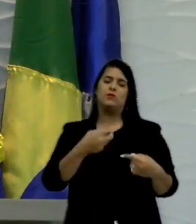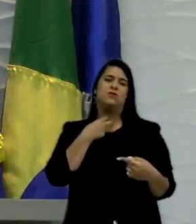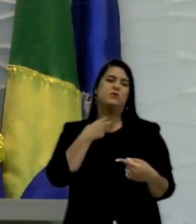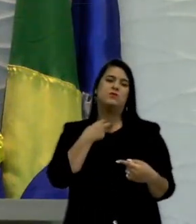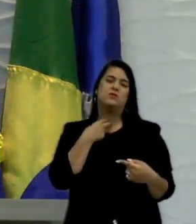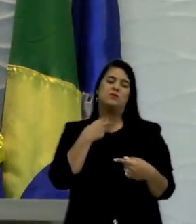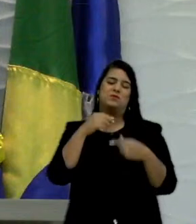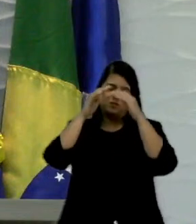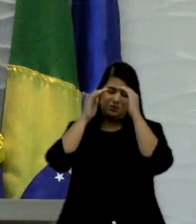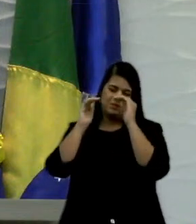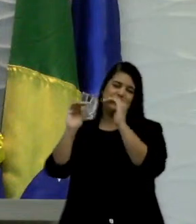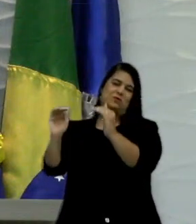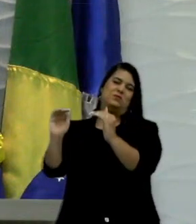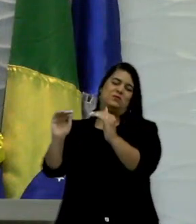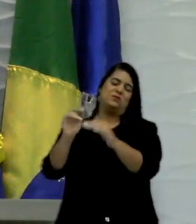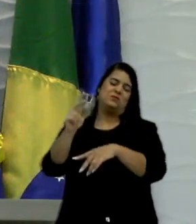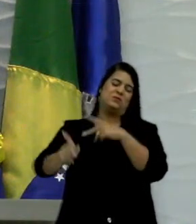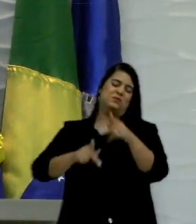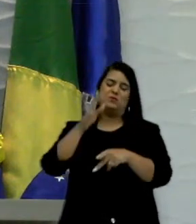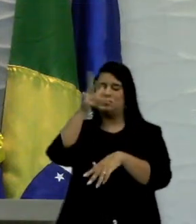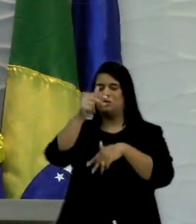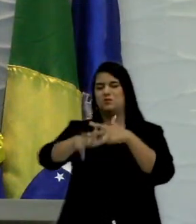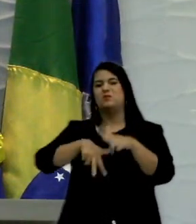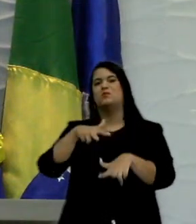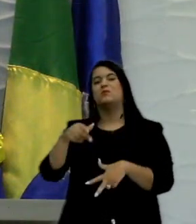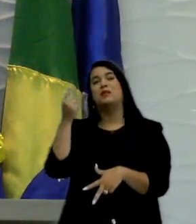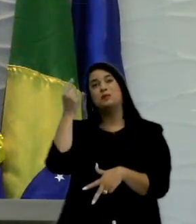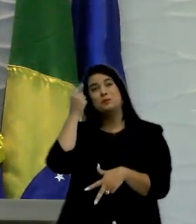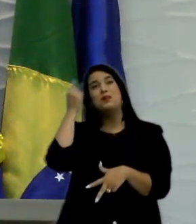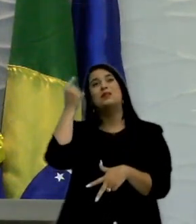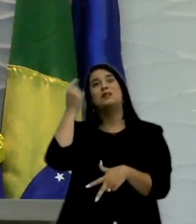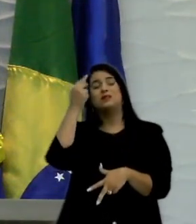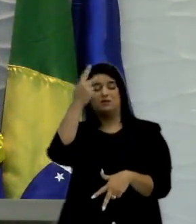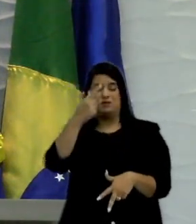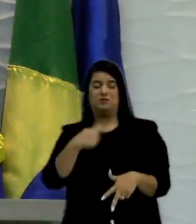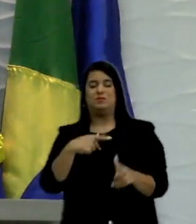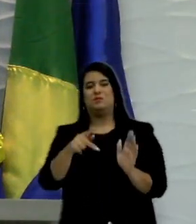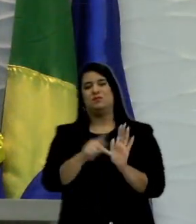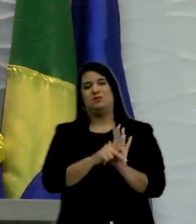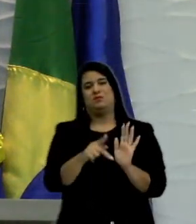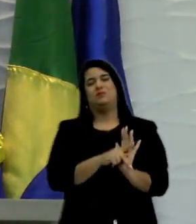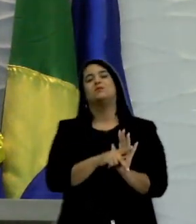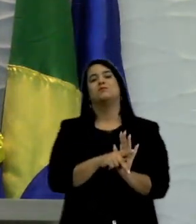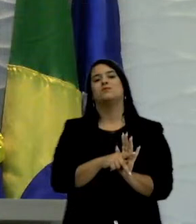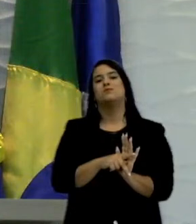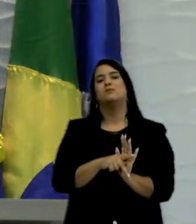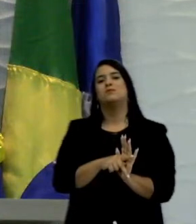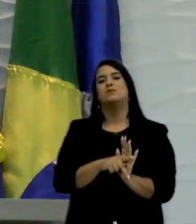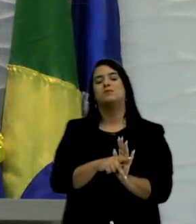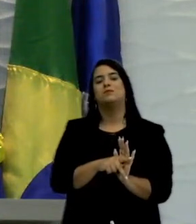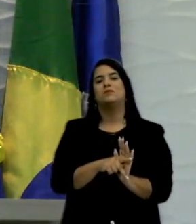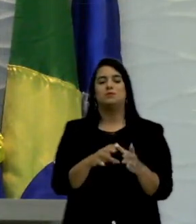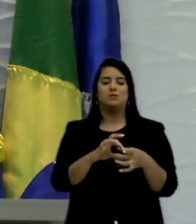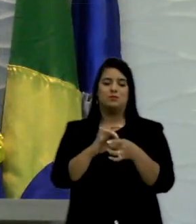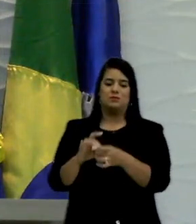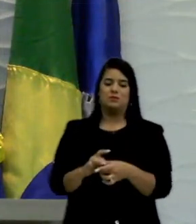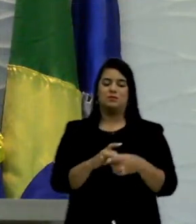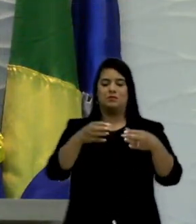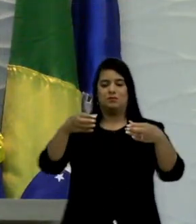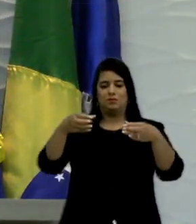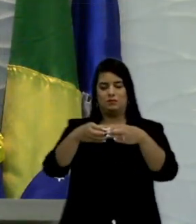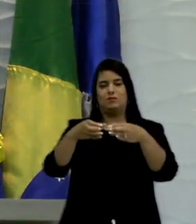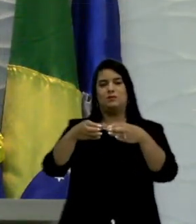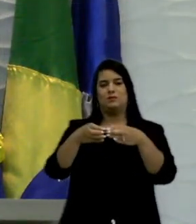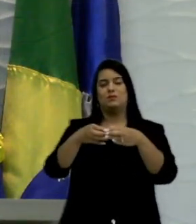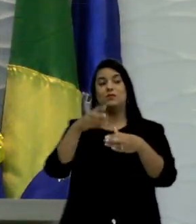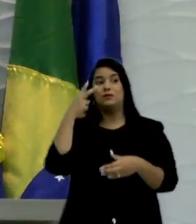o respeito do povo de São Bento do Una se ele pensa mais nos seus interesses próprios do que no interesse da coletividade. E o interesse da coletividade é ver